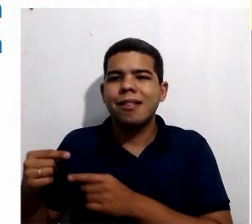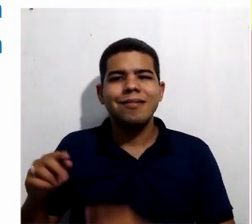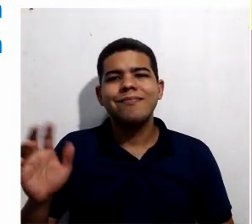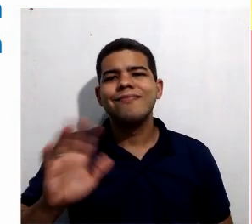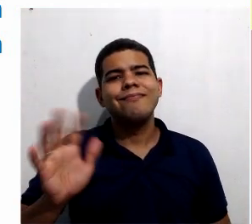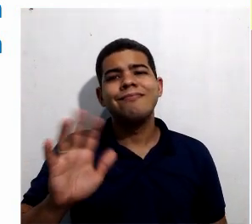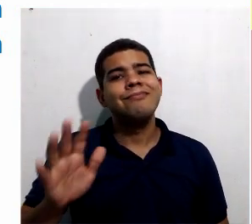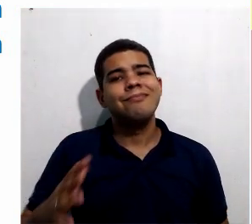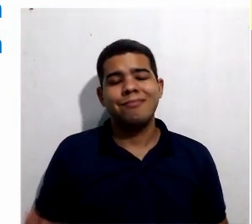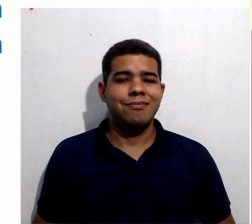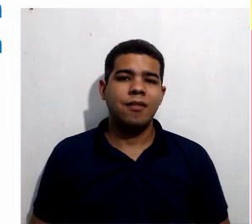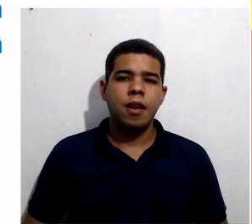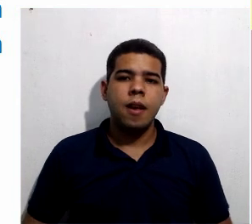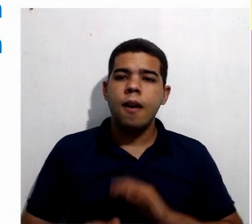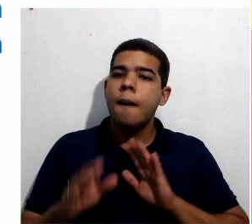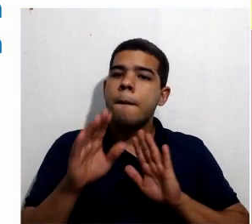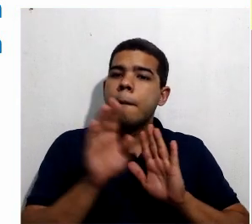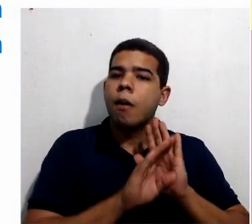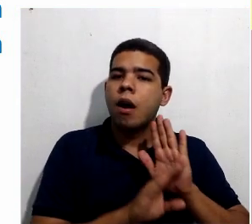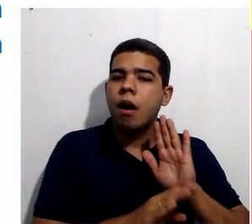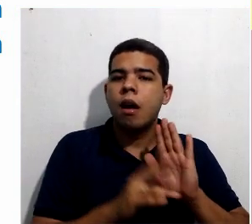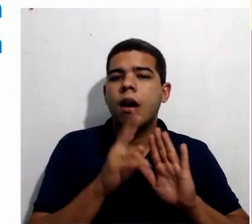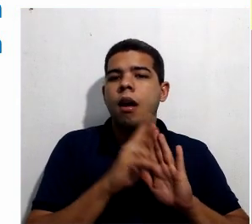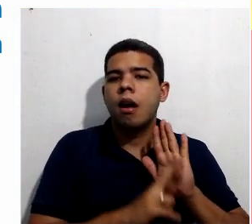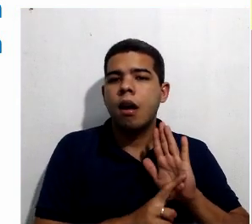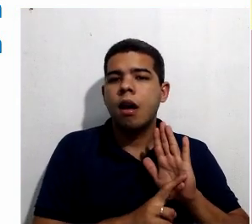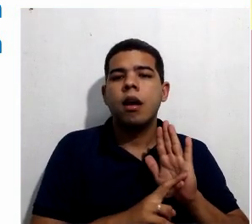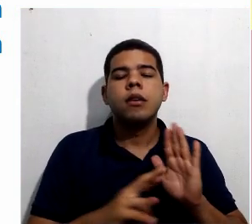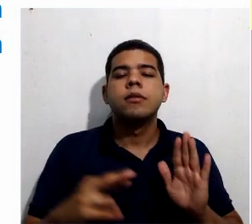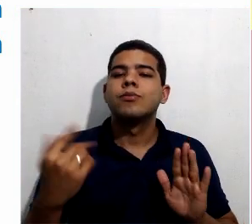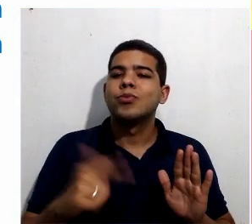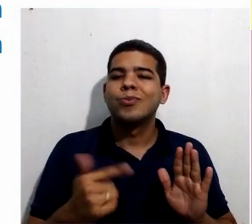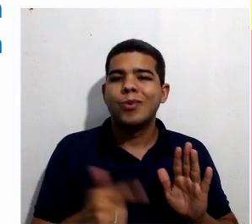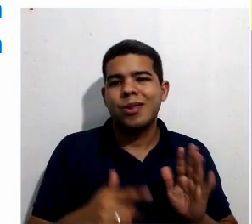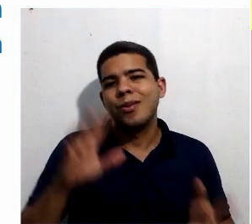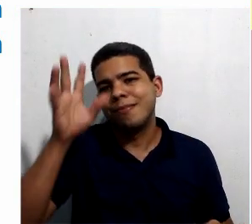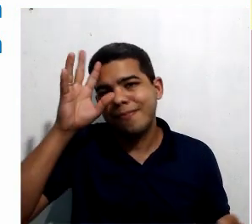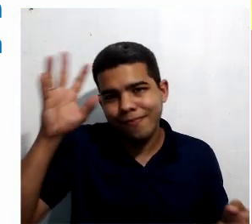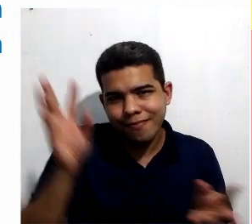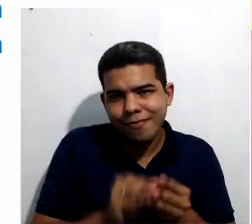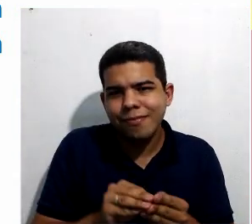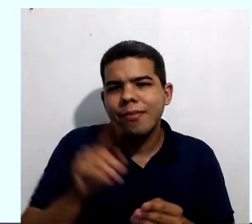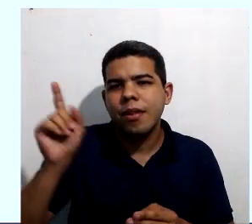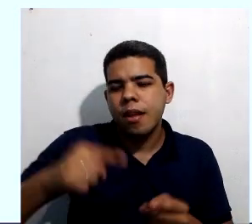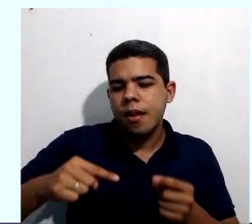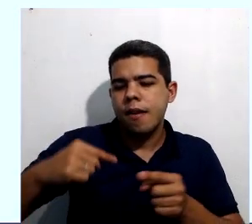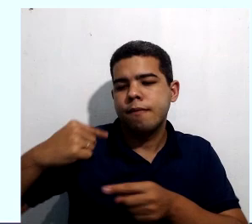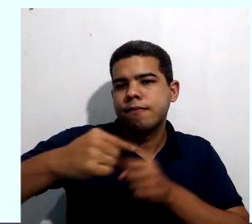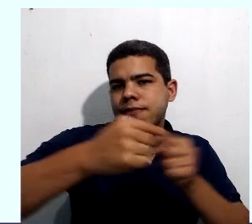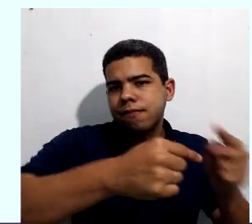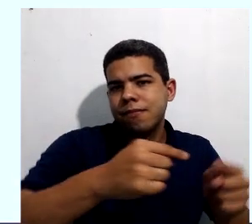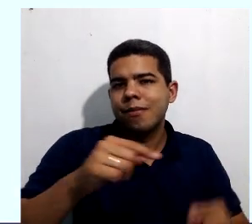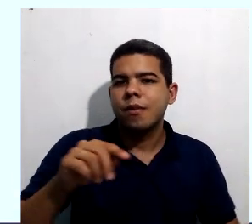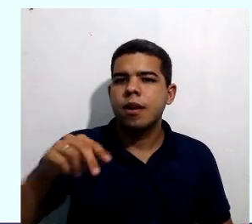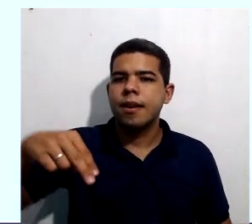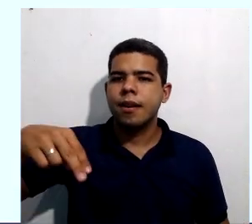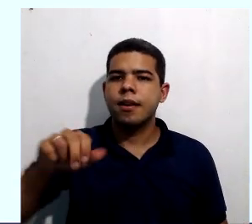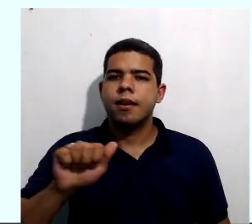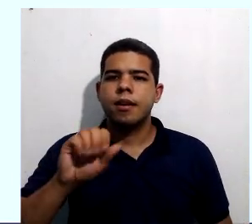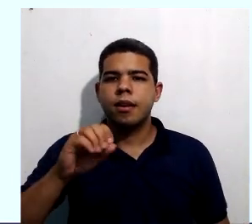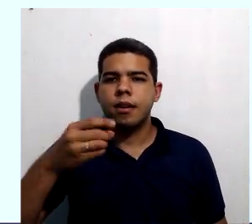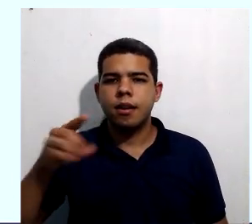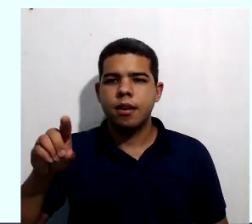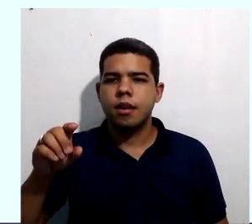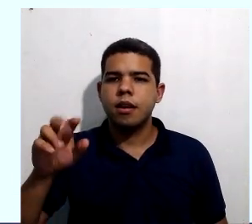relação, não existe um certo padrão de dependência. Então, se não existe, ela vai ser chamada de não